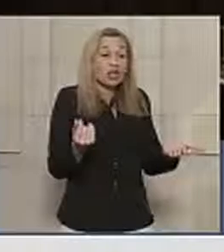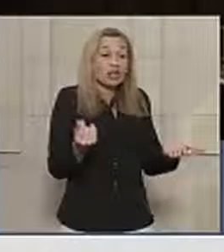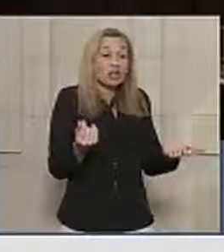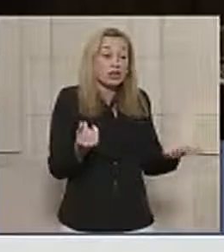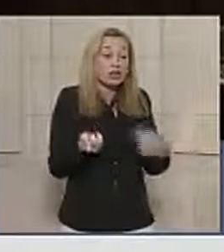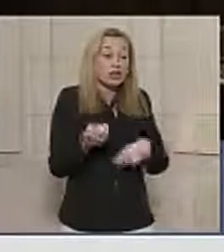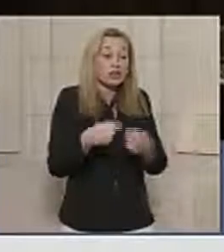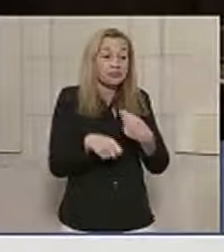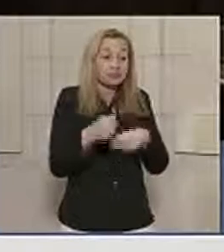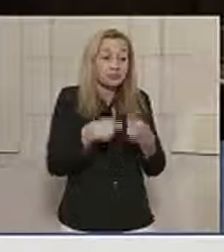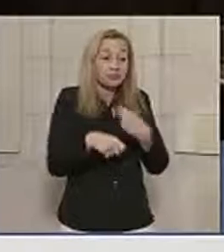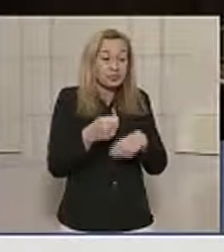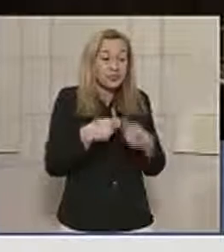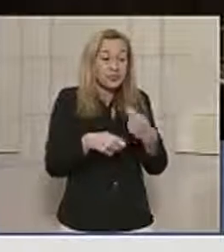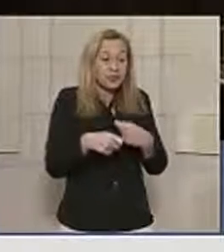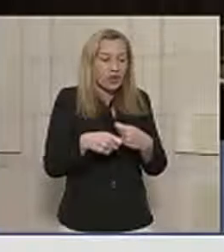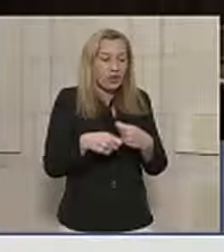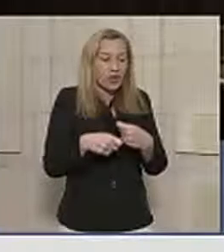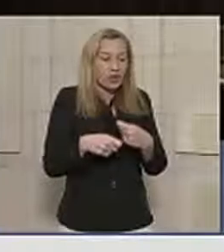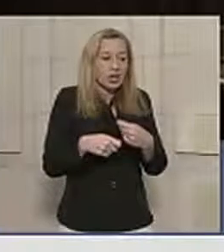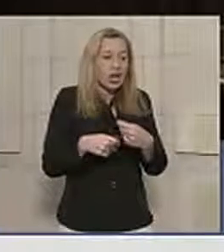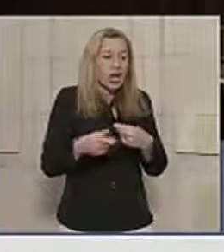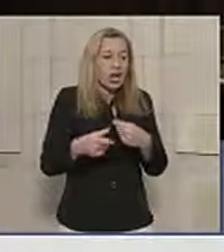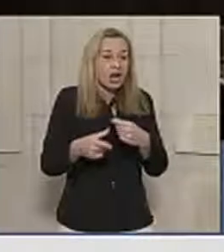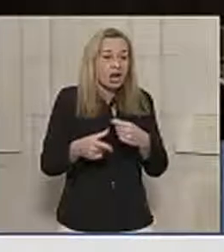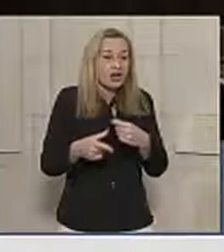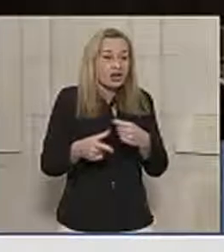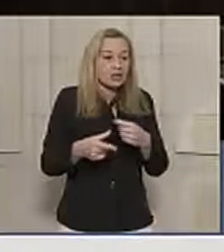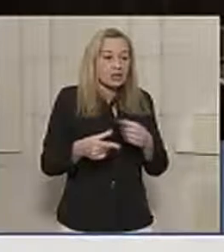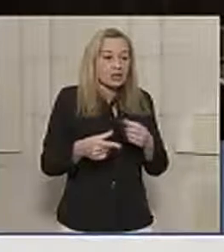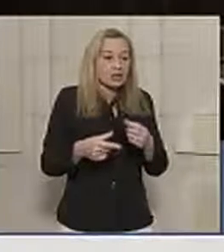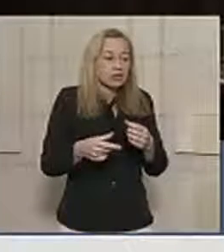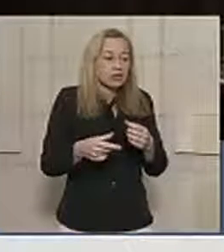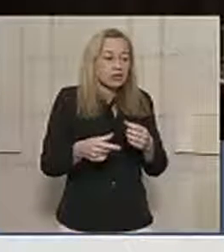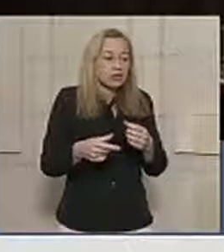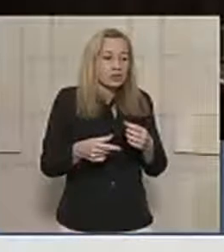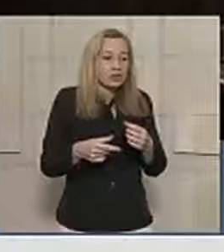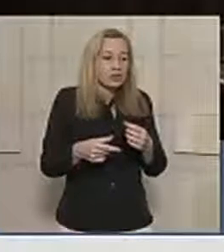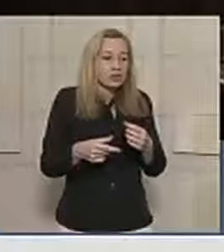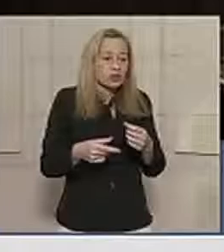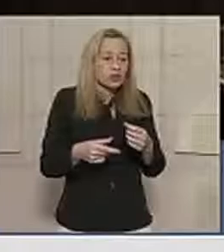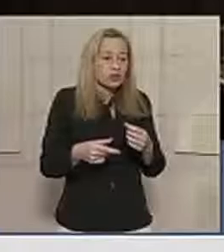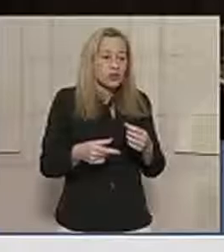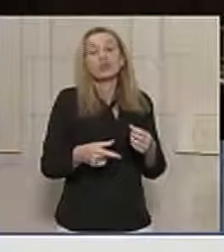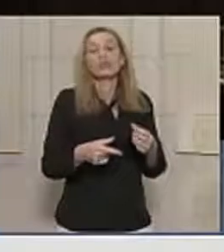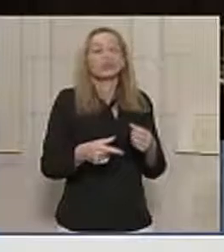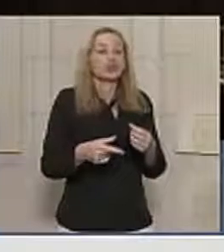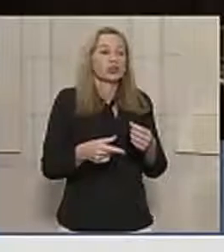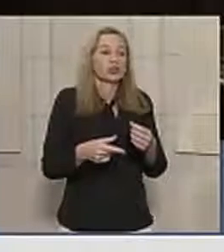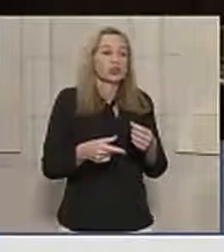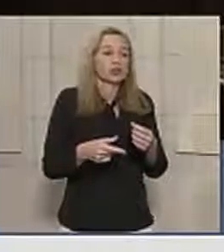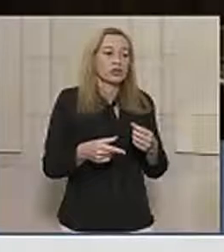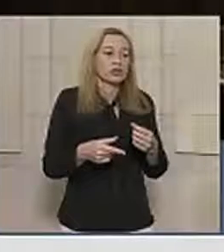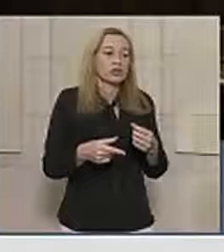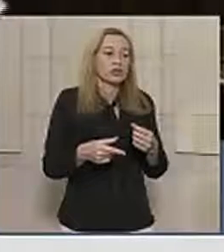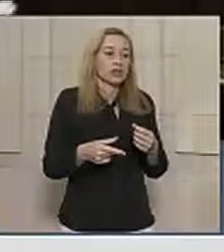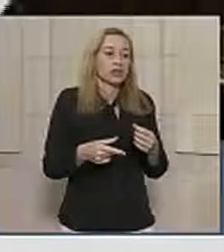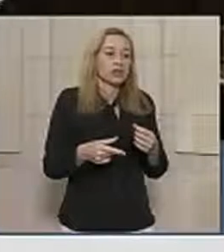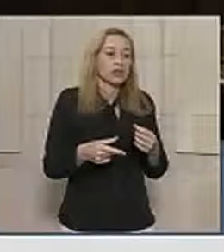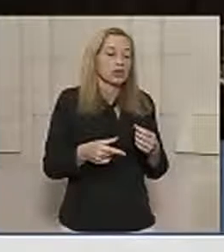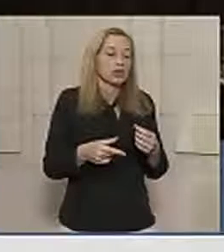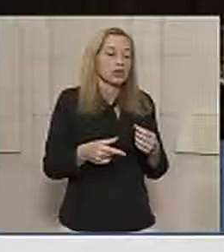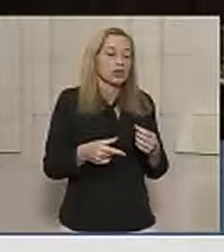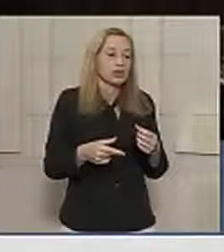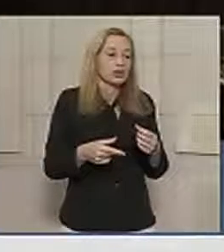na gestão anterior, alcançava o teto superior ao investido hoje a